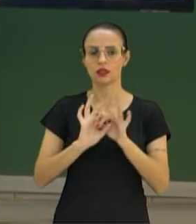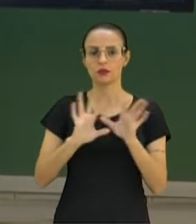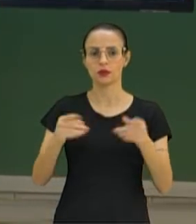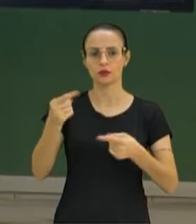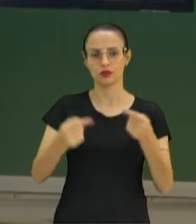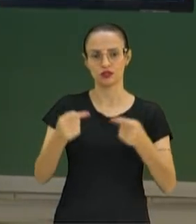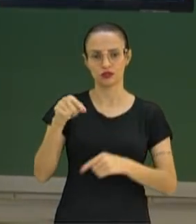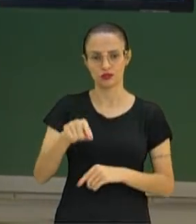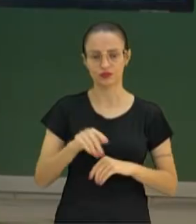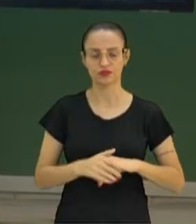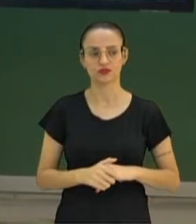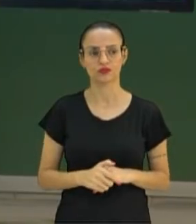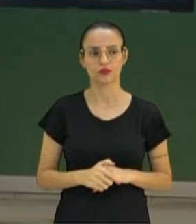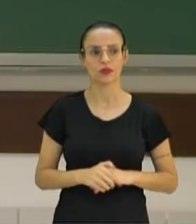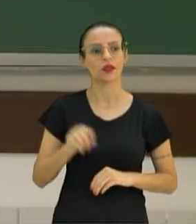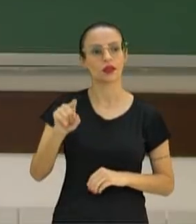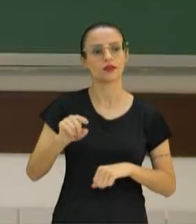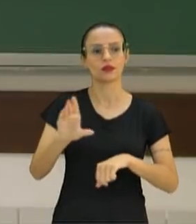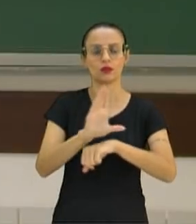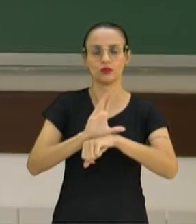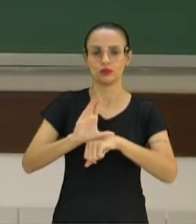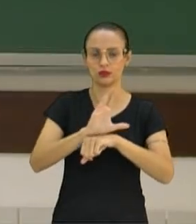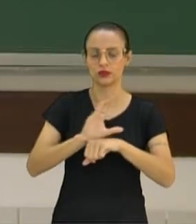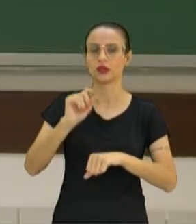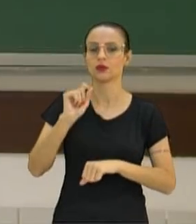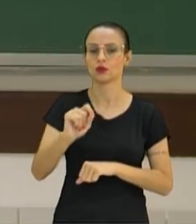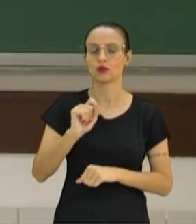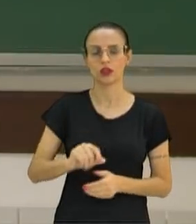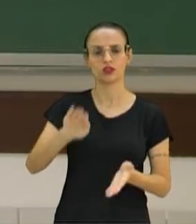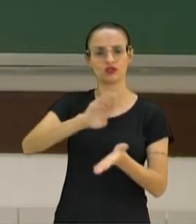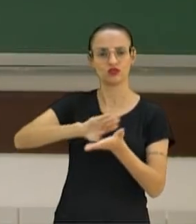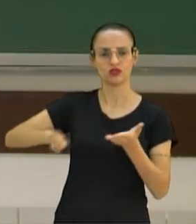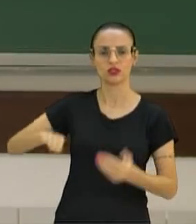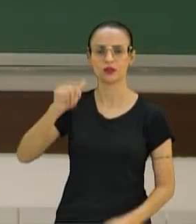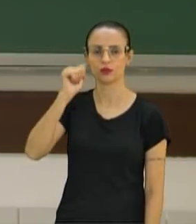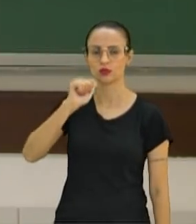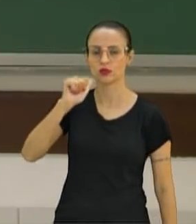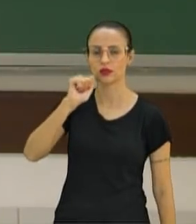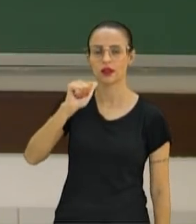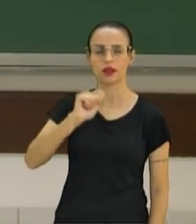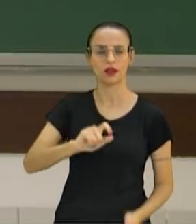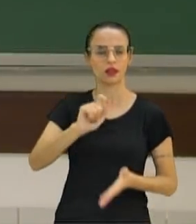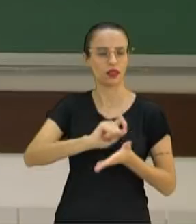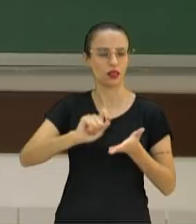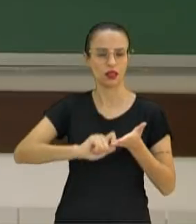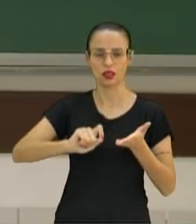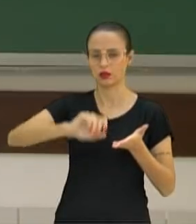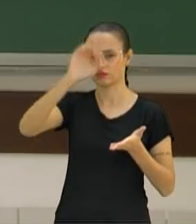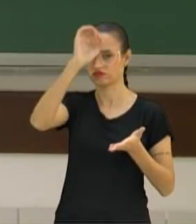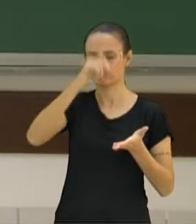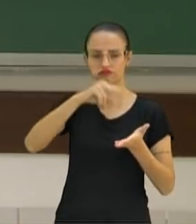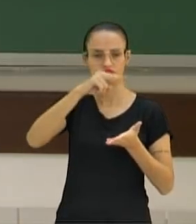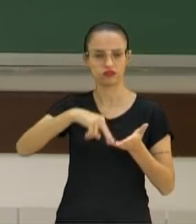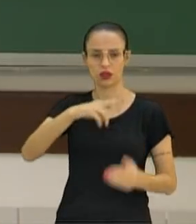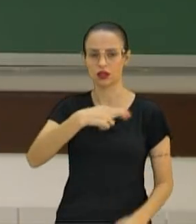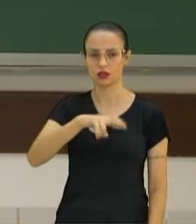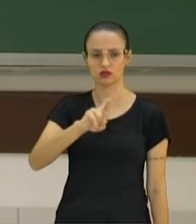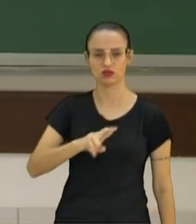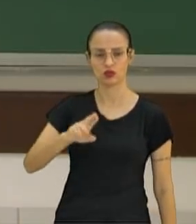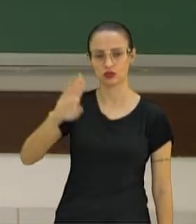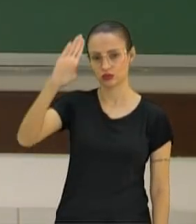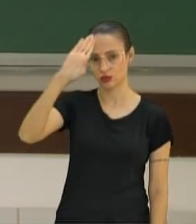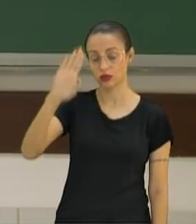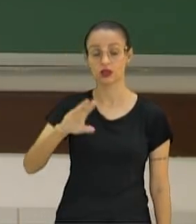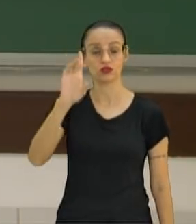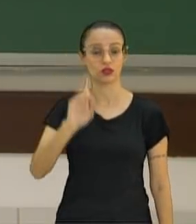política liberal. Essa Constituição vai excluir mulheres, analfabetos, religiosos, soldados do direito de